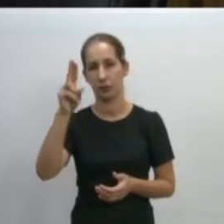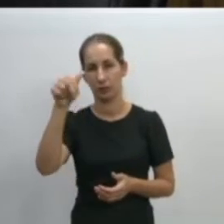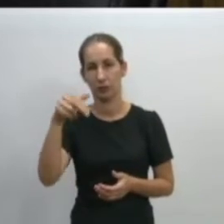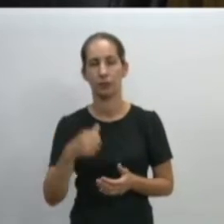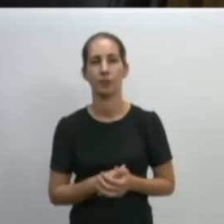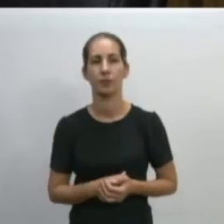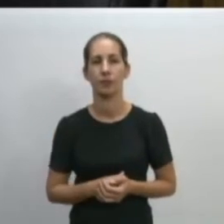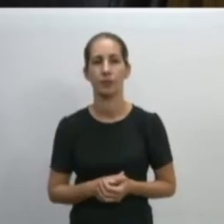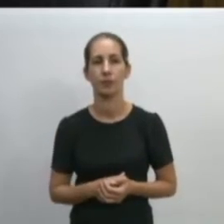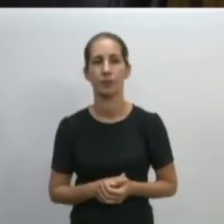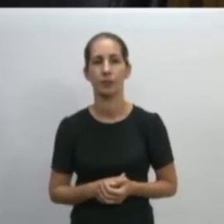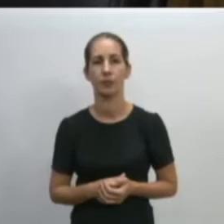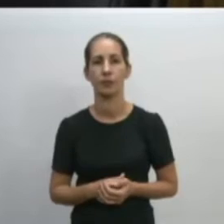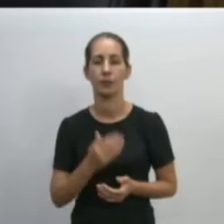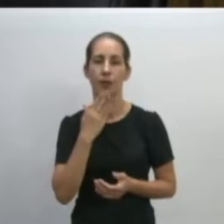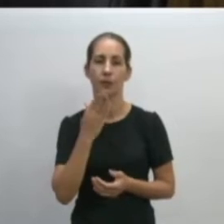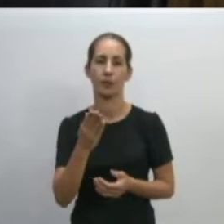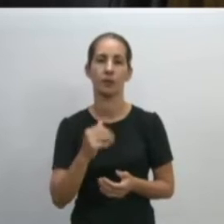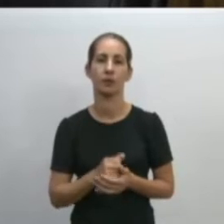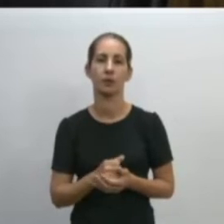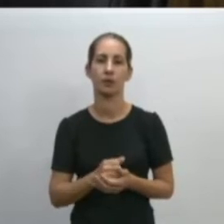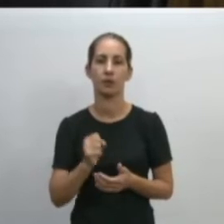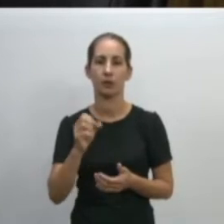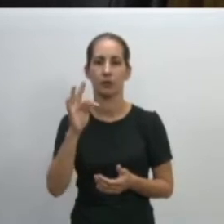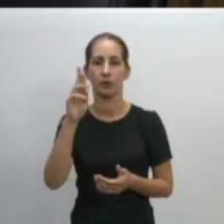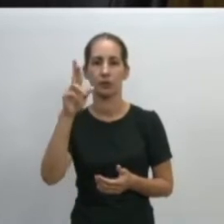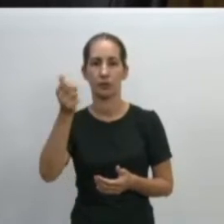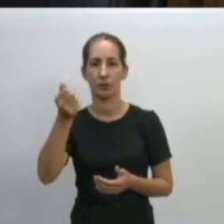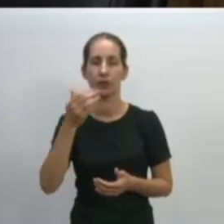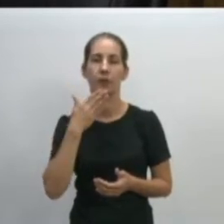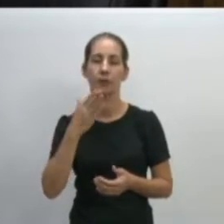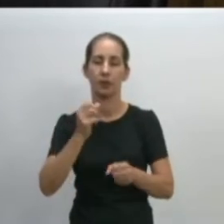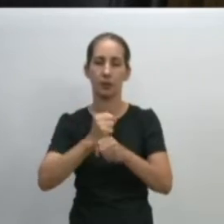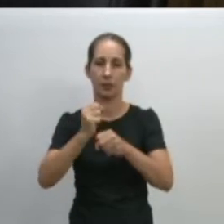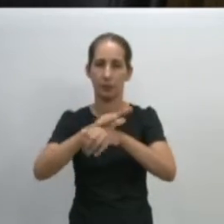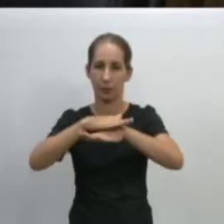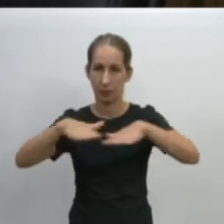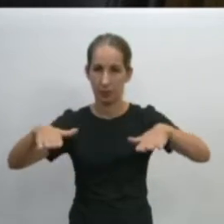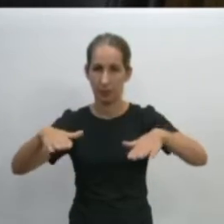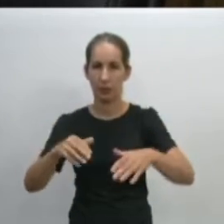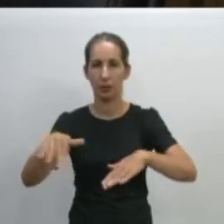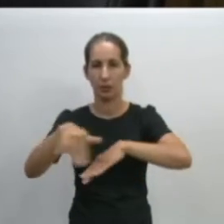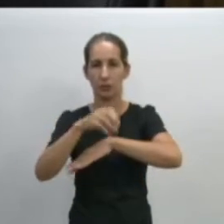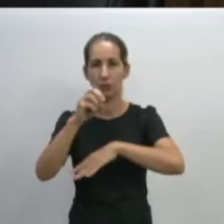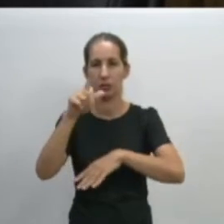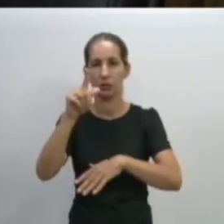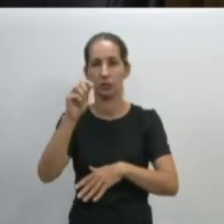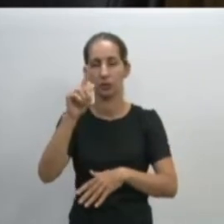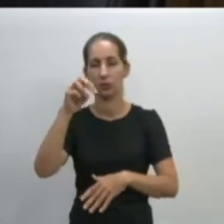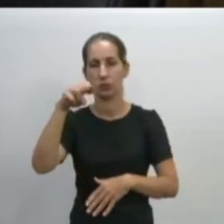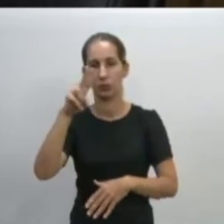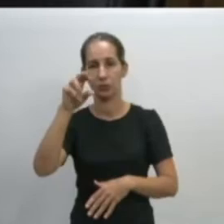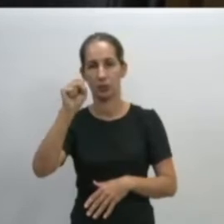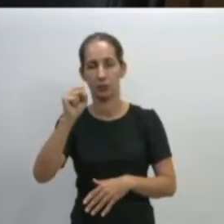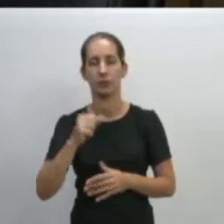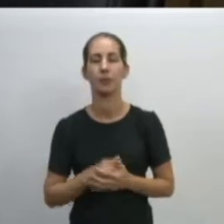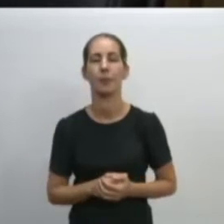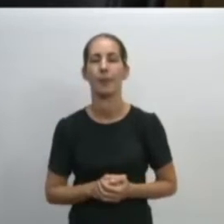Lopes, requer que seja enviada a CEINFRA solicitação de tapa-buraco na Avenida Solange Nunes, Cidade Nova.